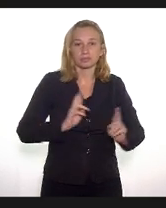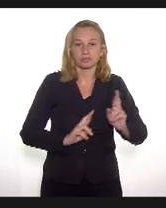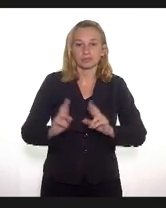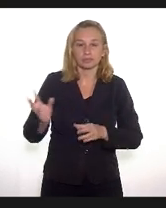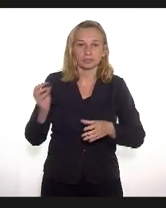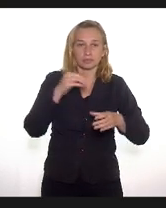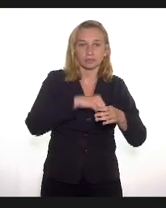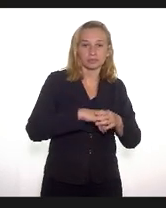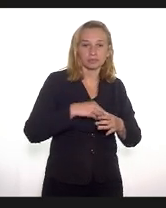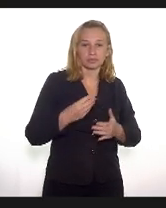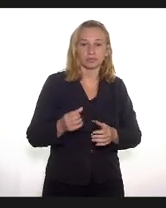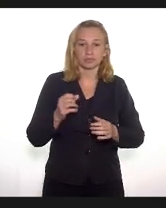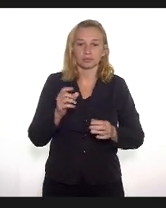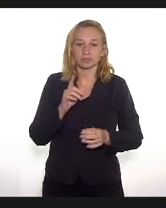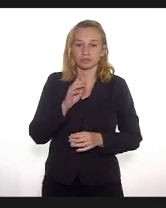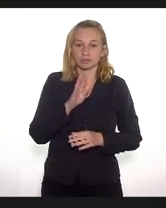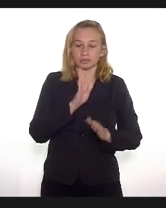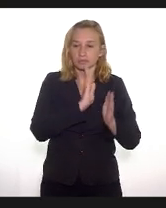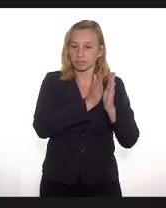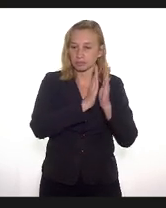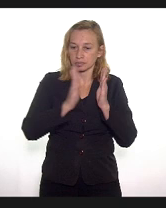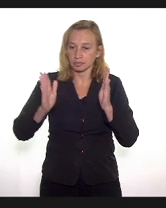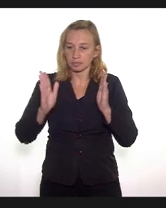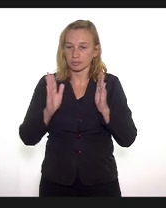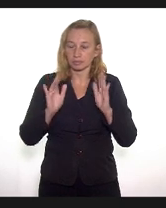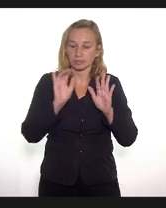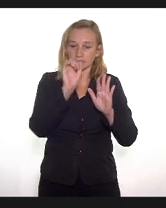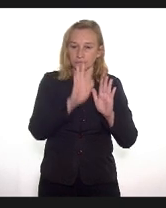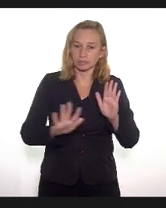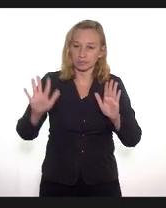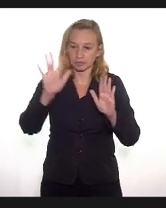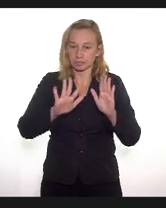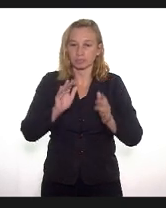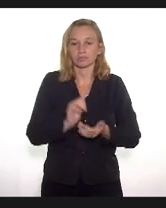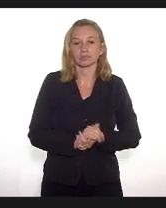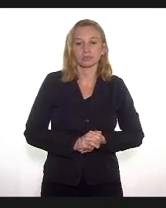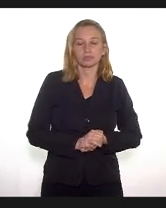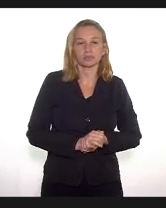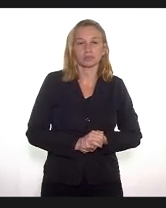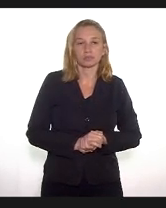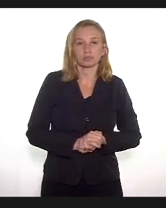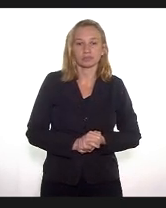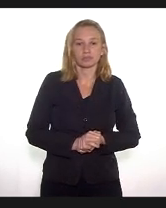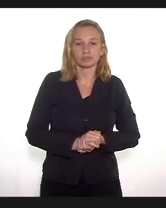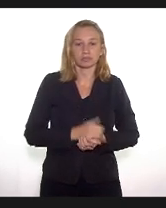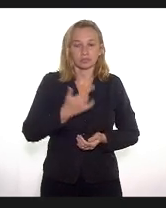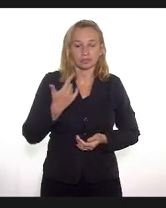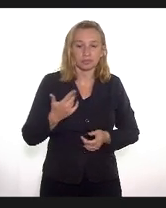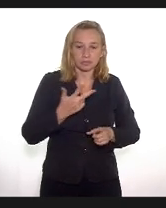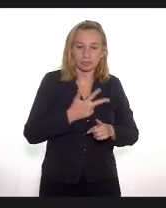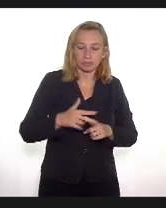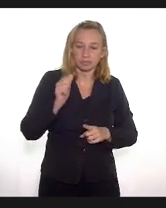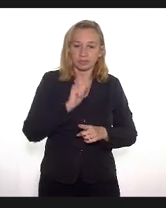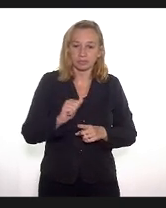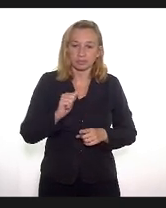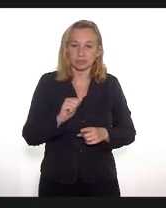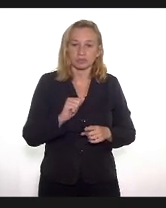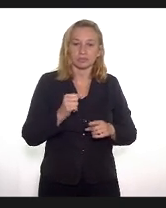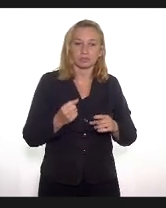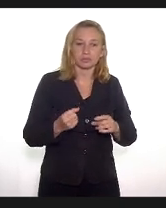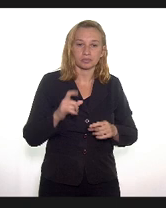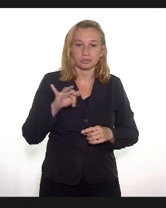implantação de biblioteca digital. A gente entende como sendo um ganho para a fundação, para o aluno,